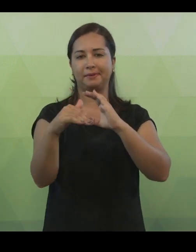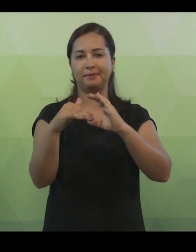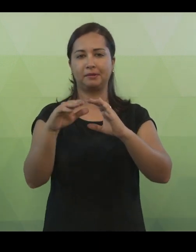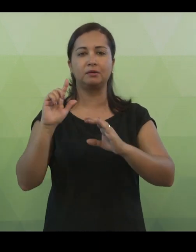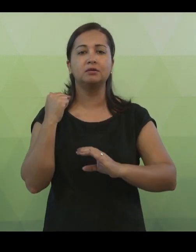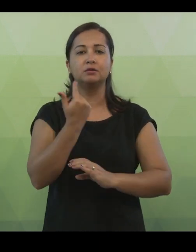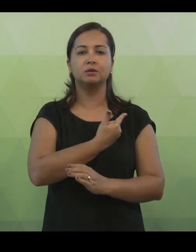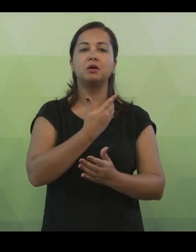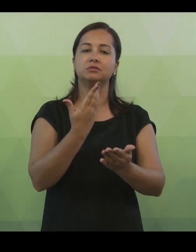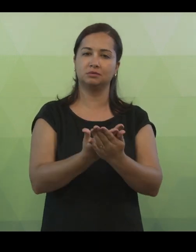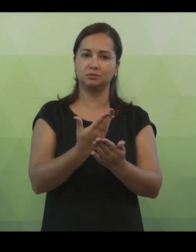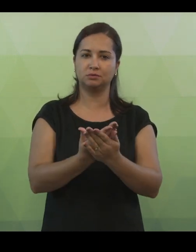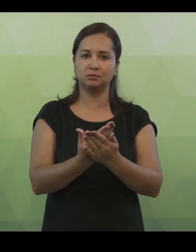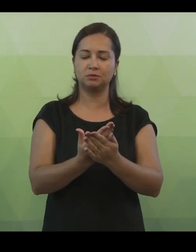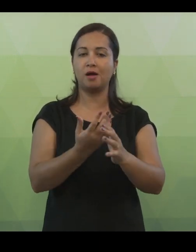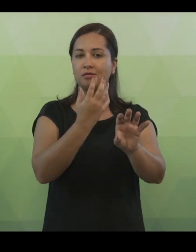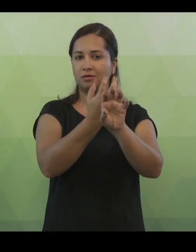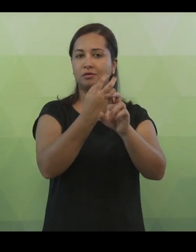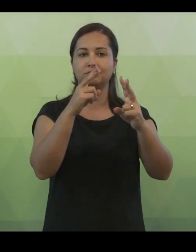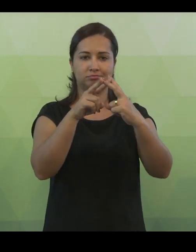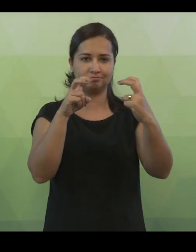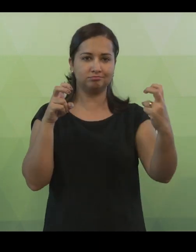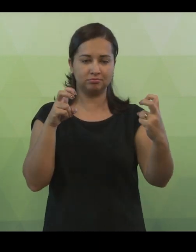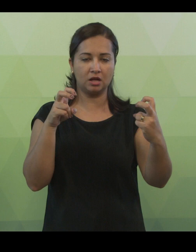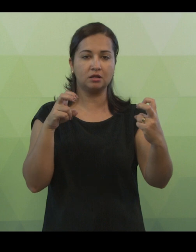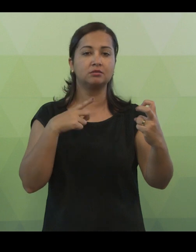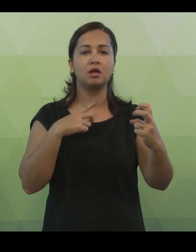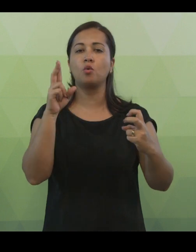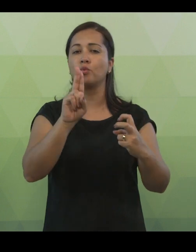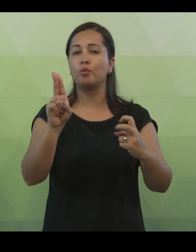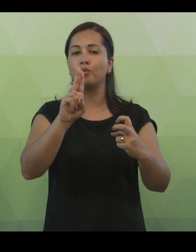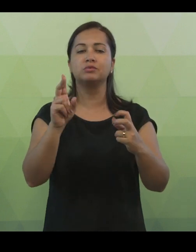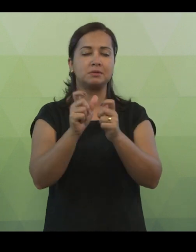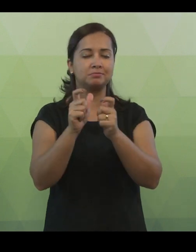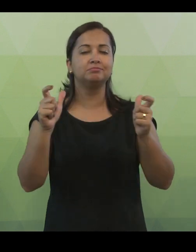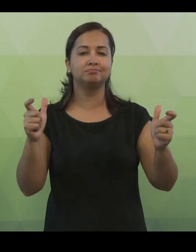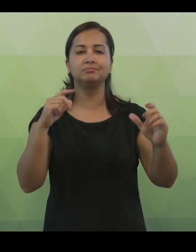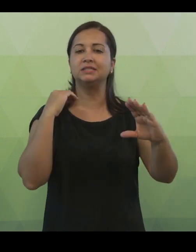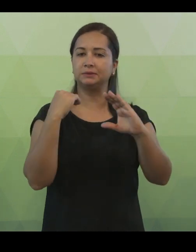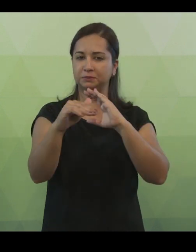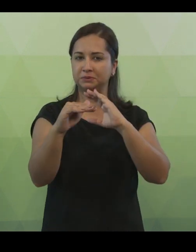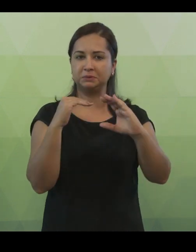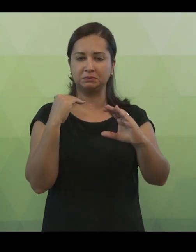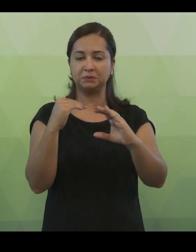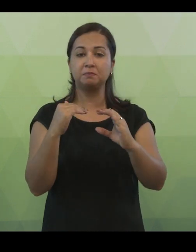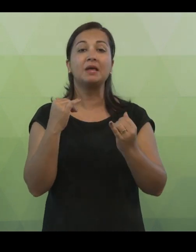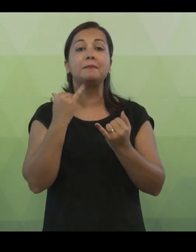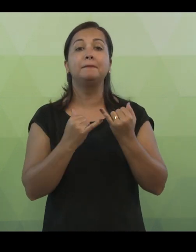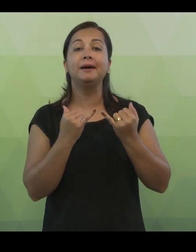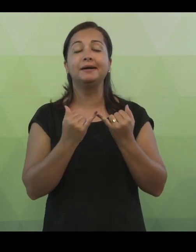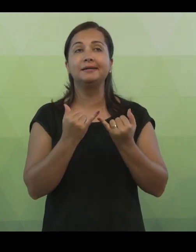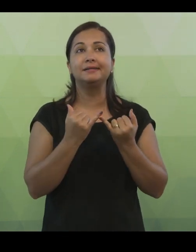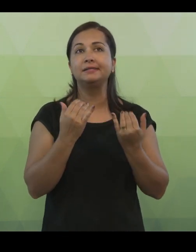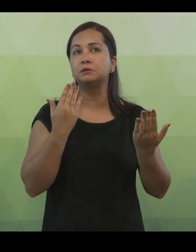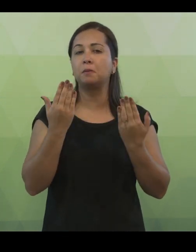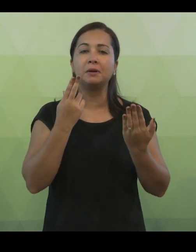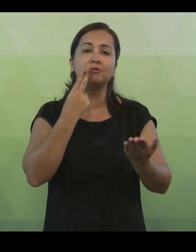tá? Para o estudante, né, de EAD, para professores, né, e assim por diante. O e-mail funciona como se fosse um correio,